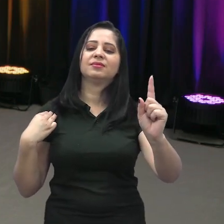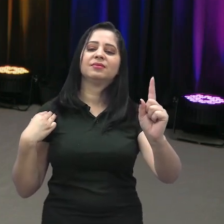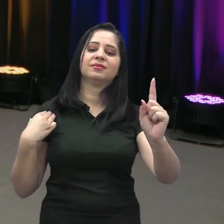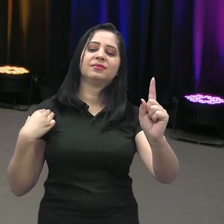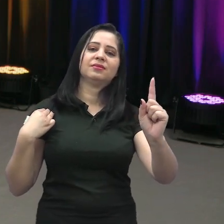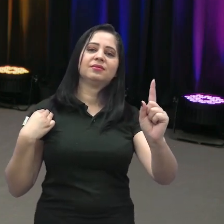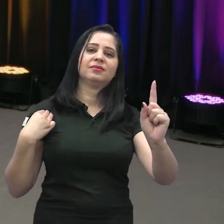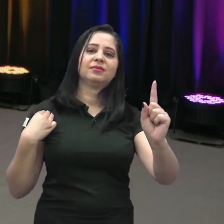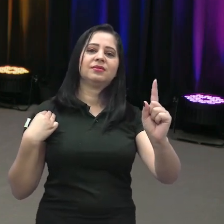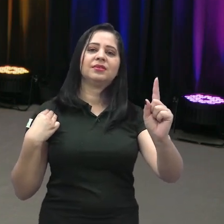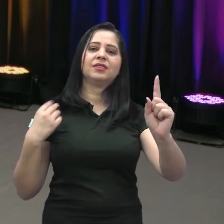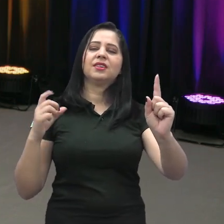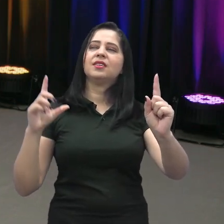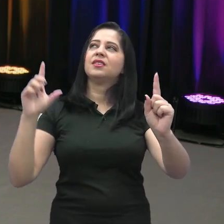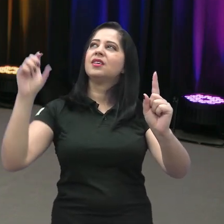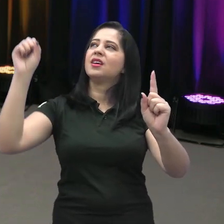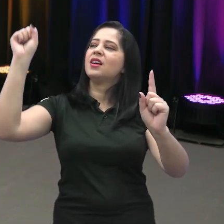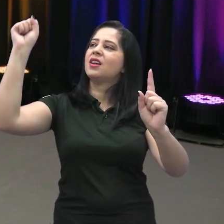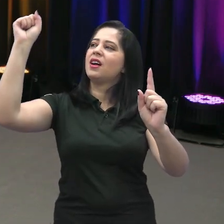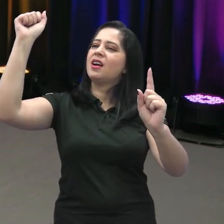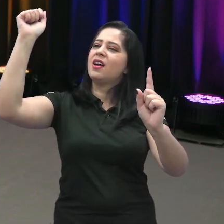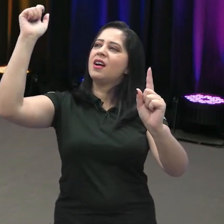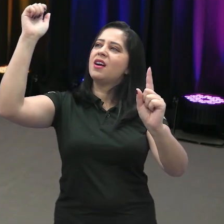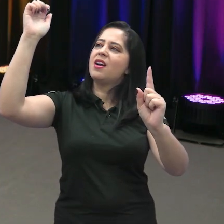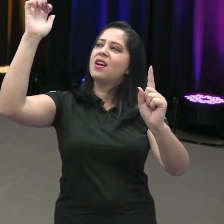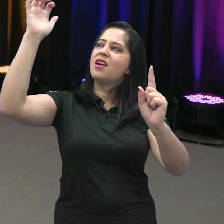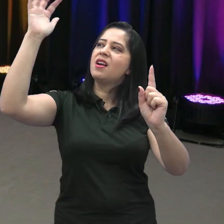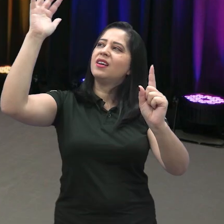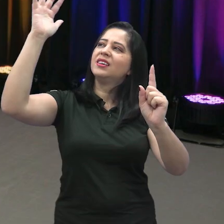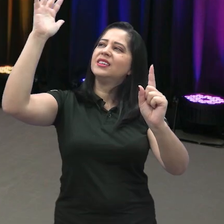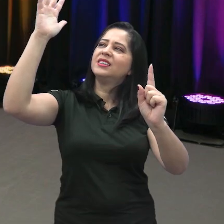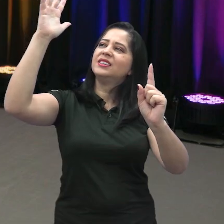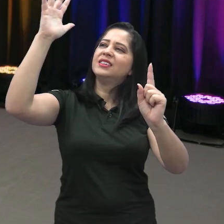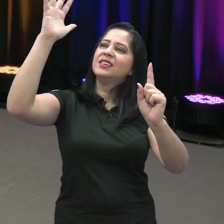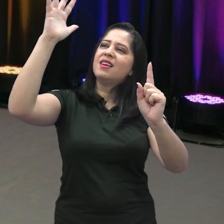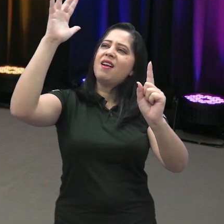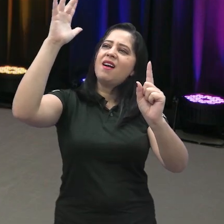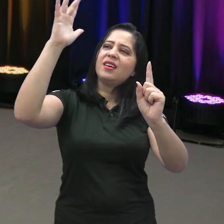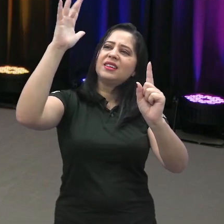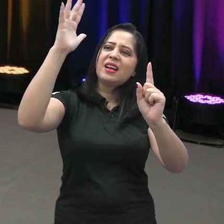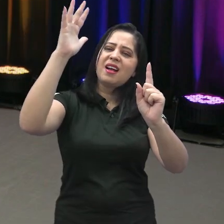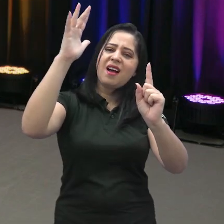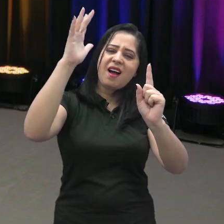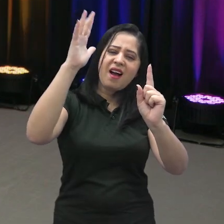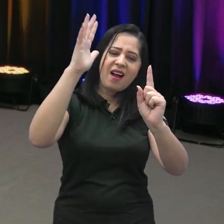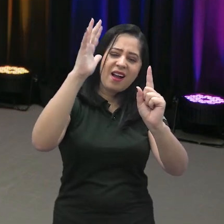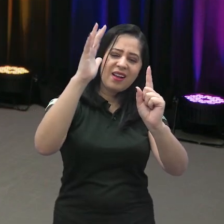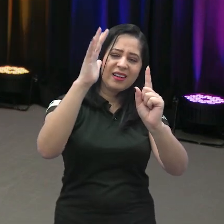Grazie